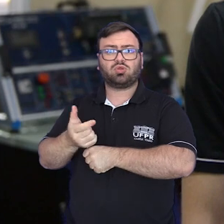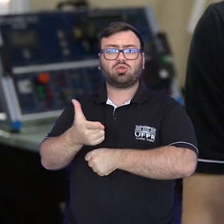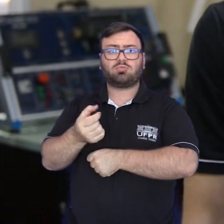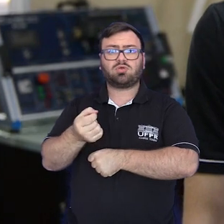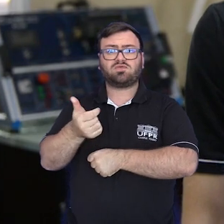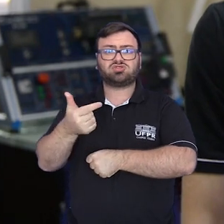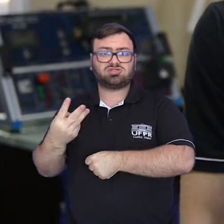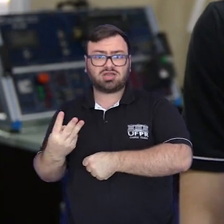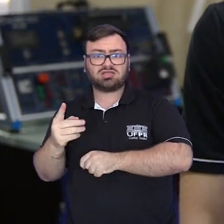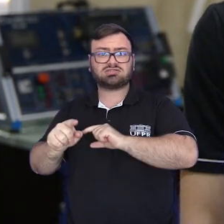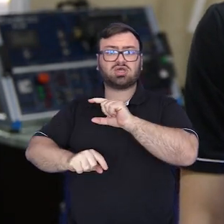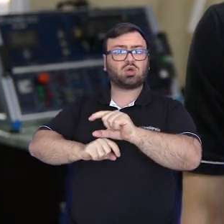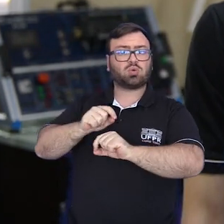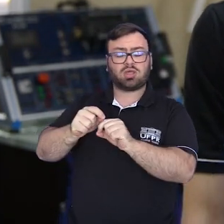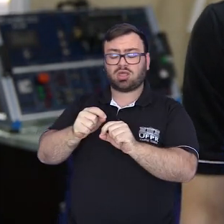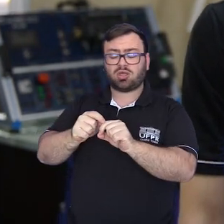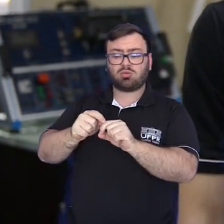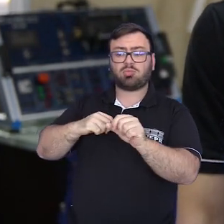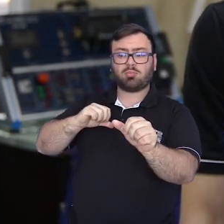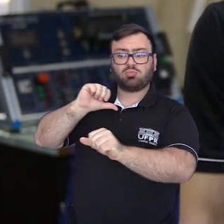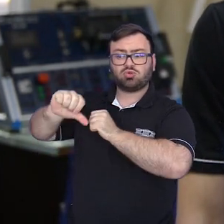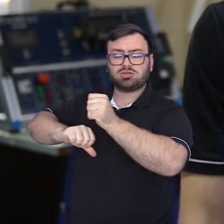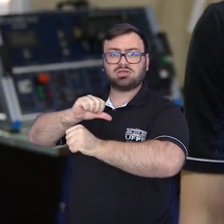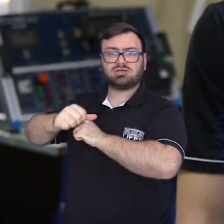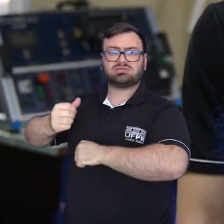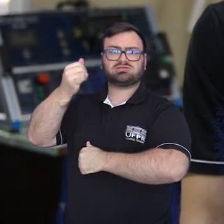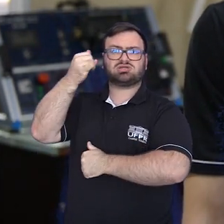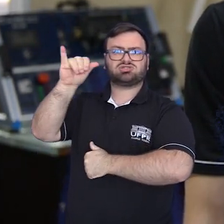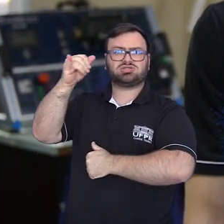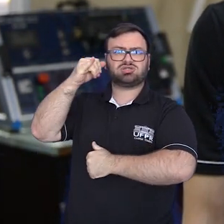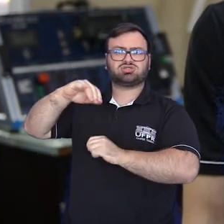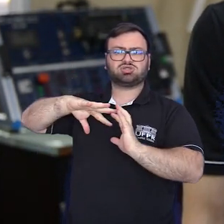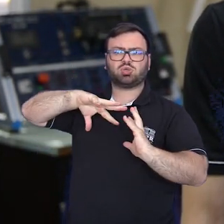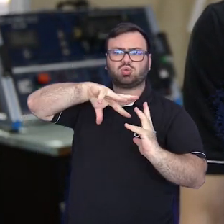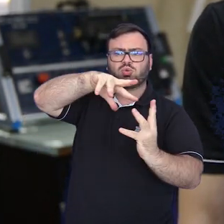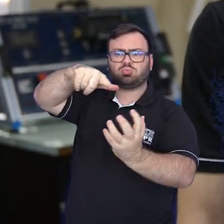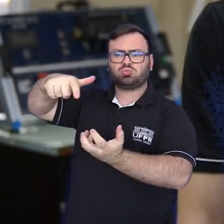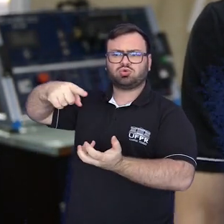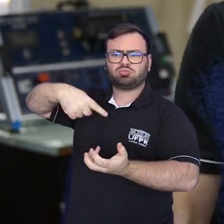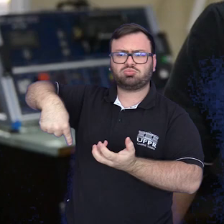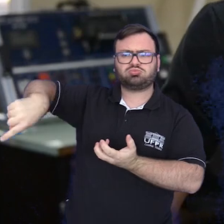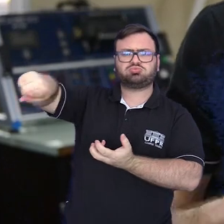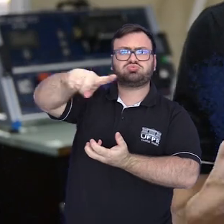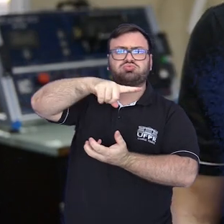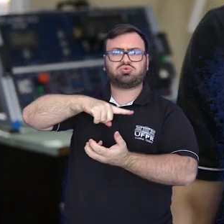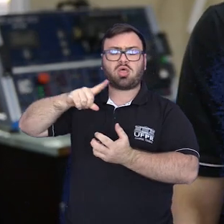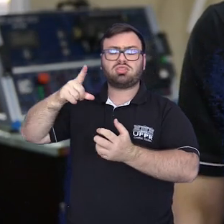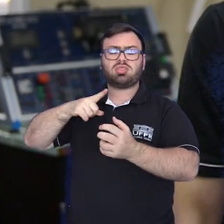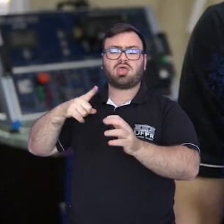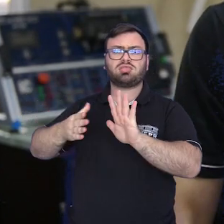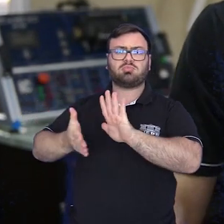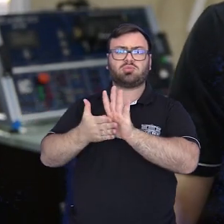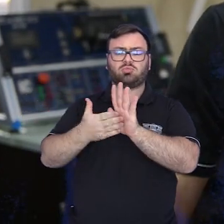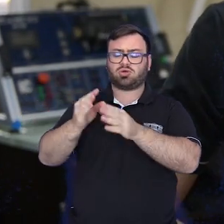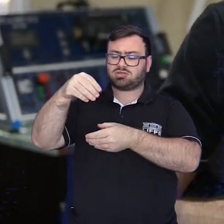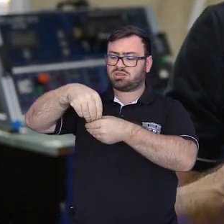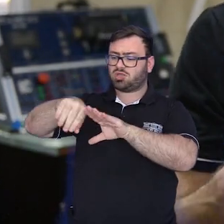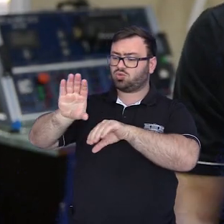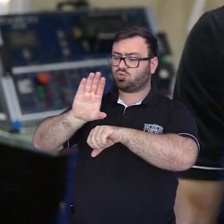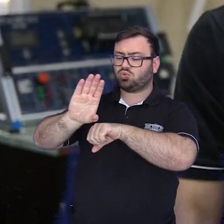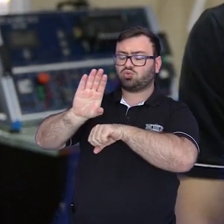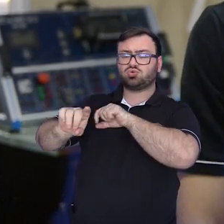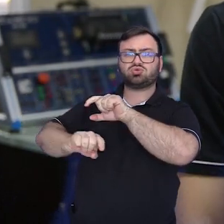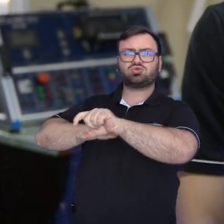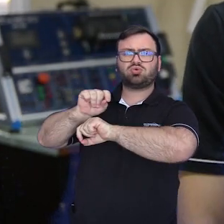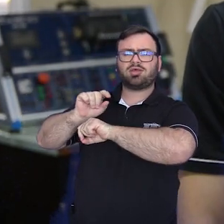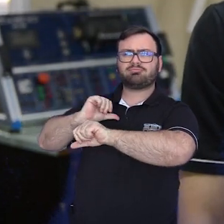né, no mundo inteiro. Então, o que a gente busca aí dentro da proposta, né, do curso é sempre estar se reinventando, sempre trazendo